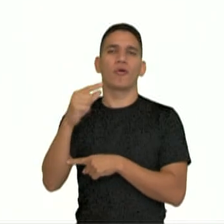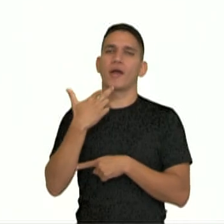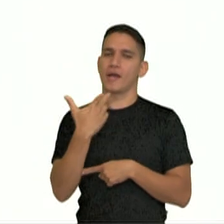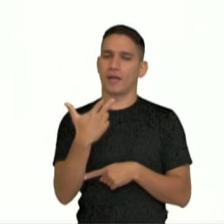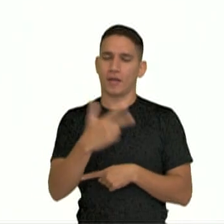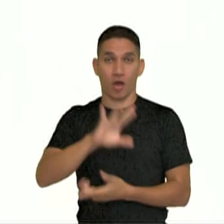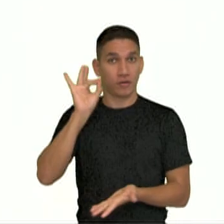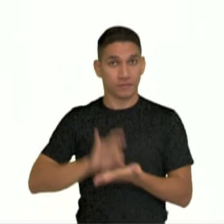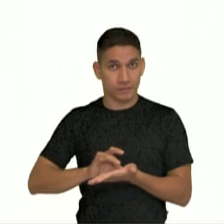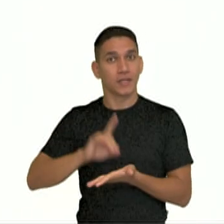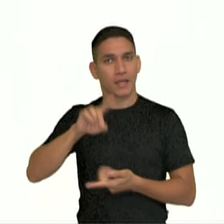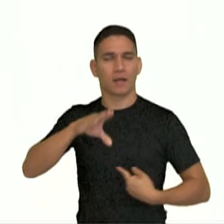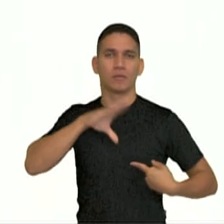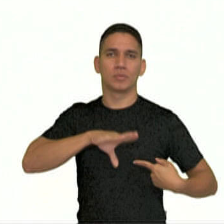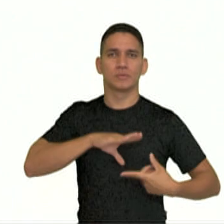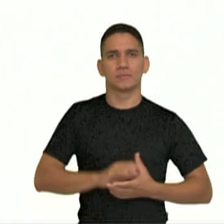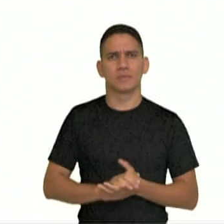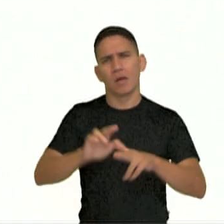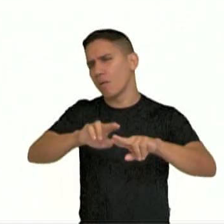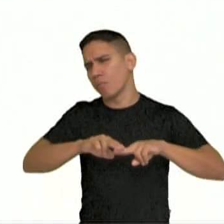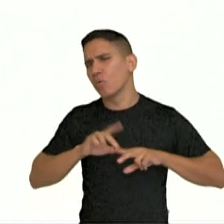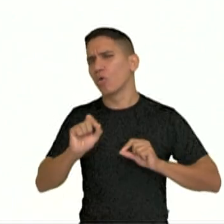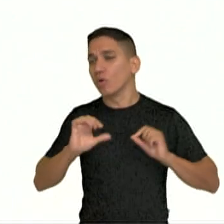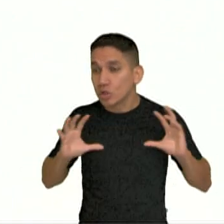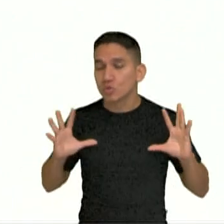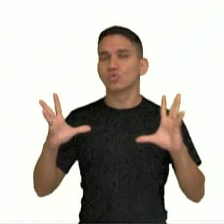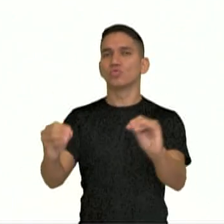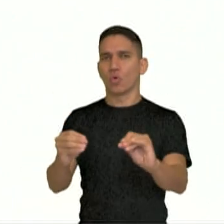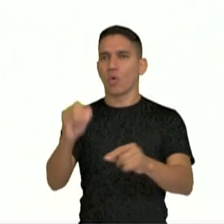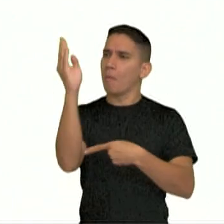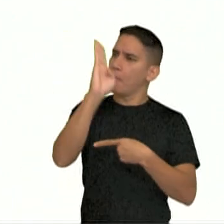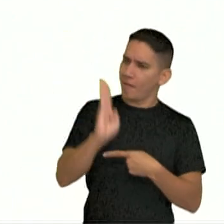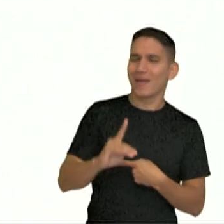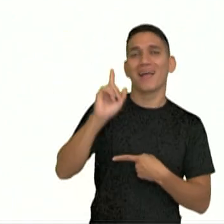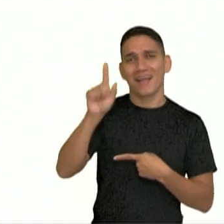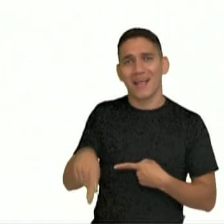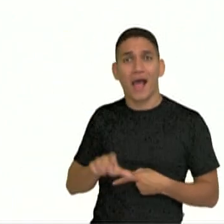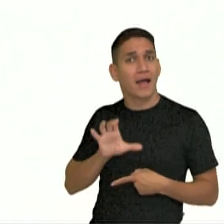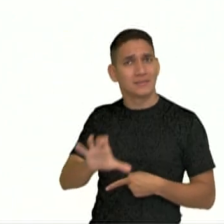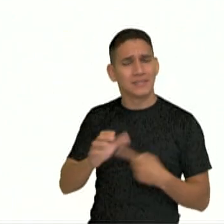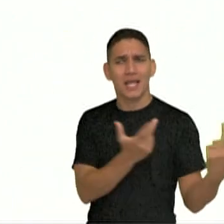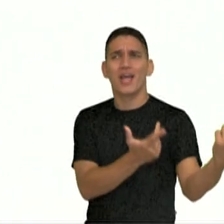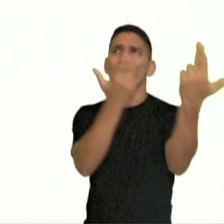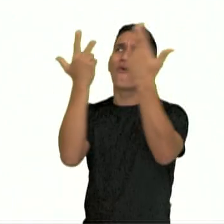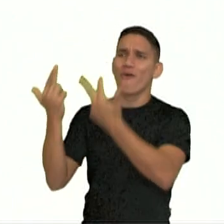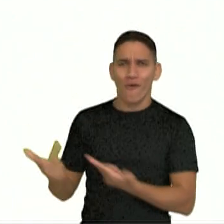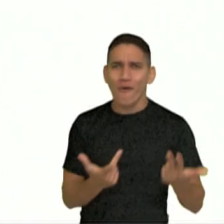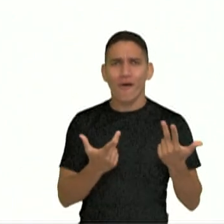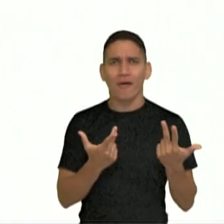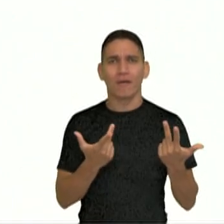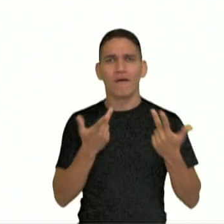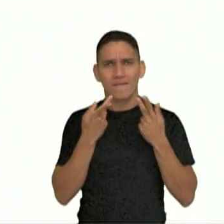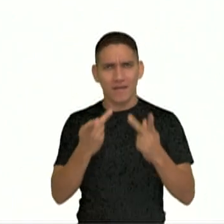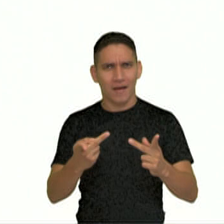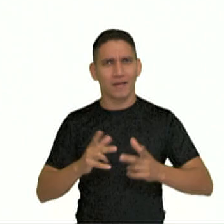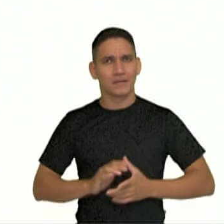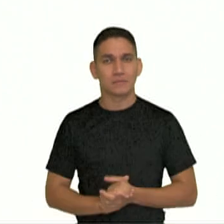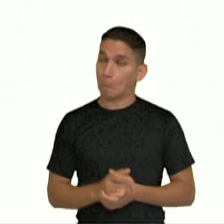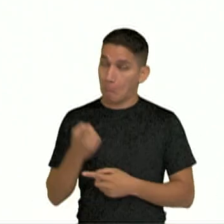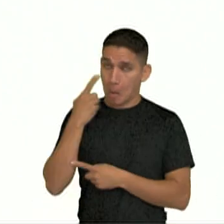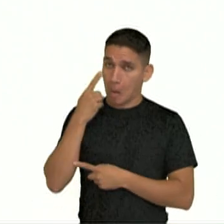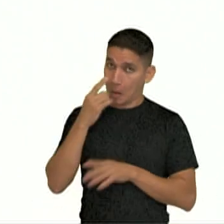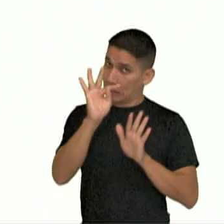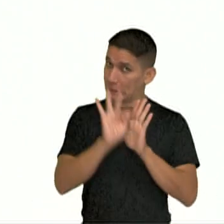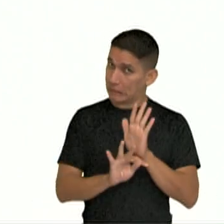português. Será que por isso todos os brasileiros falam exatamente igual? Vamos ler um texto para